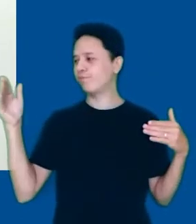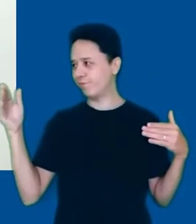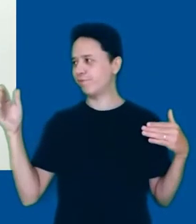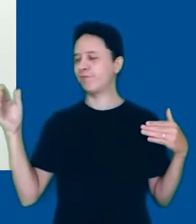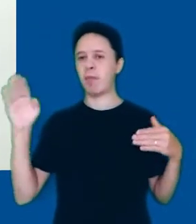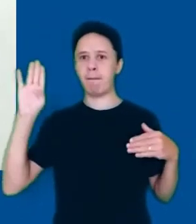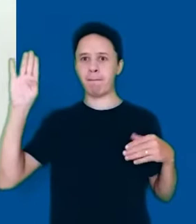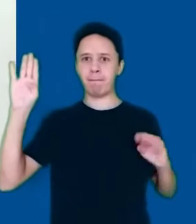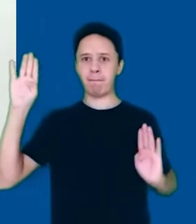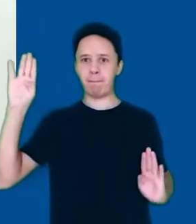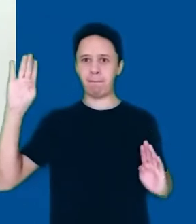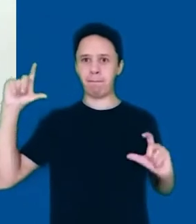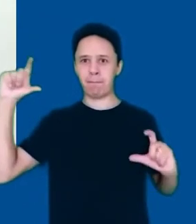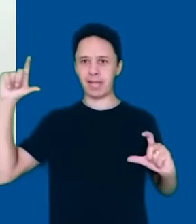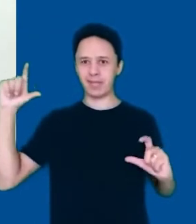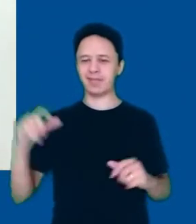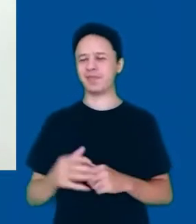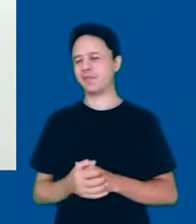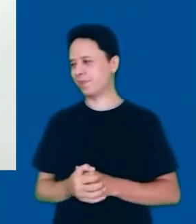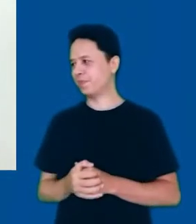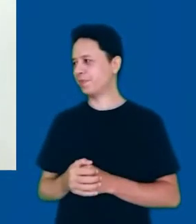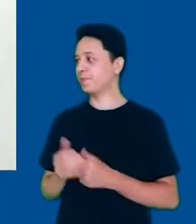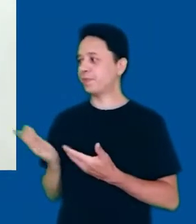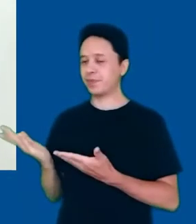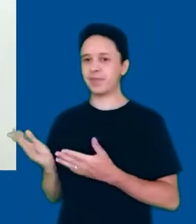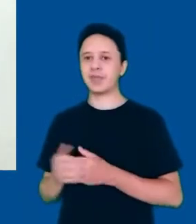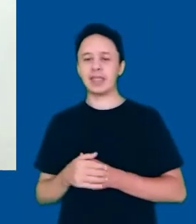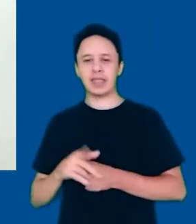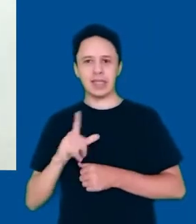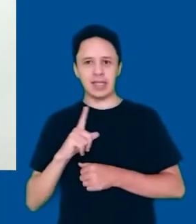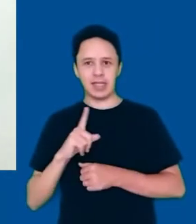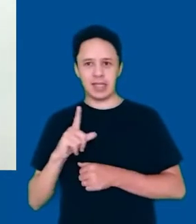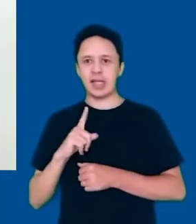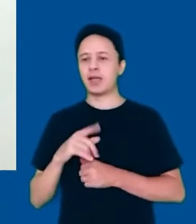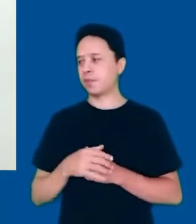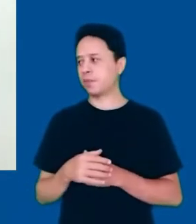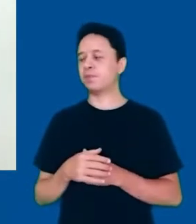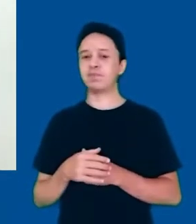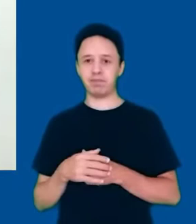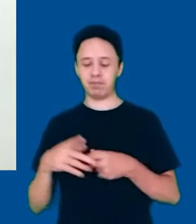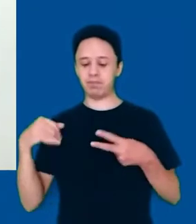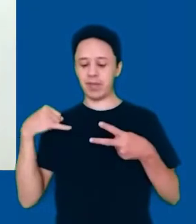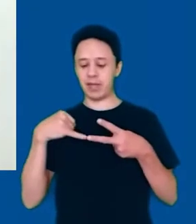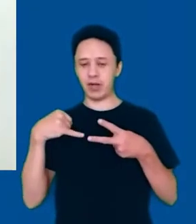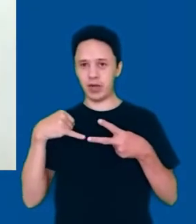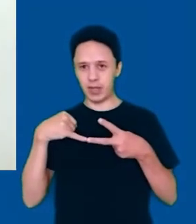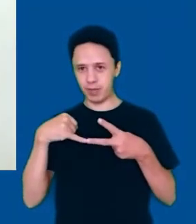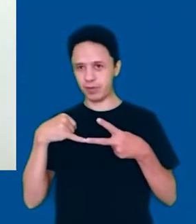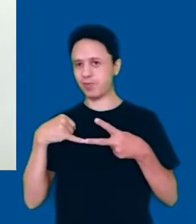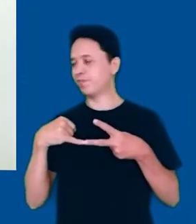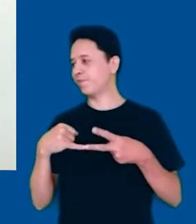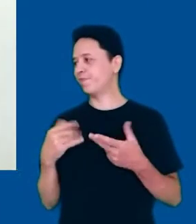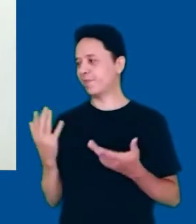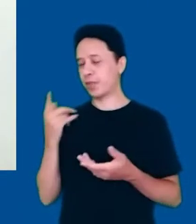Bezão de base maior e bezinho de base menor. Bom, agora que eu tenho então o paralelogramo, agora então pensa